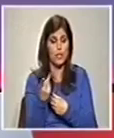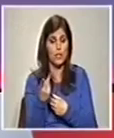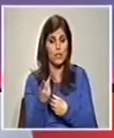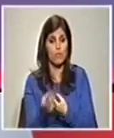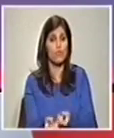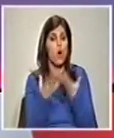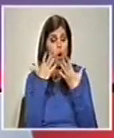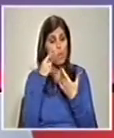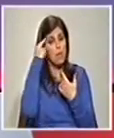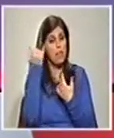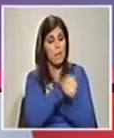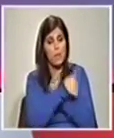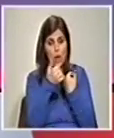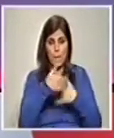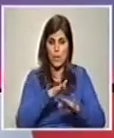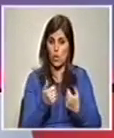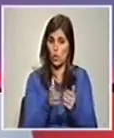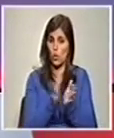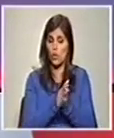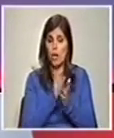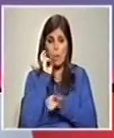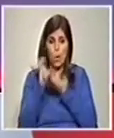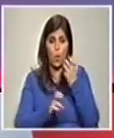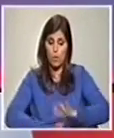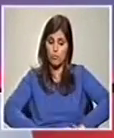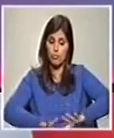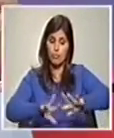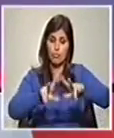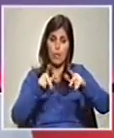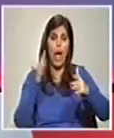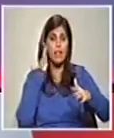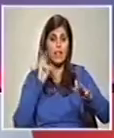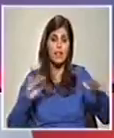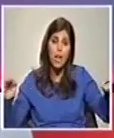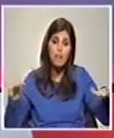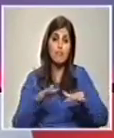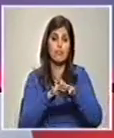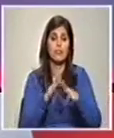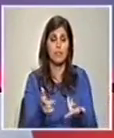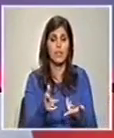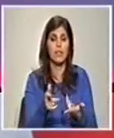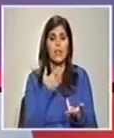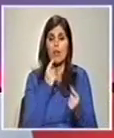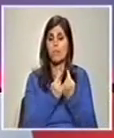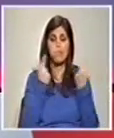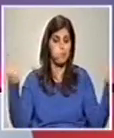uma solução melhor. Mas estamos todos à procura dela, estamos todos a evoluir para ela. Não podemos divorciar-nos nesse